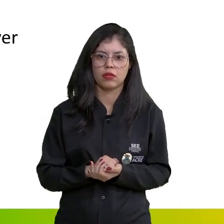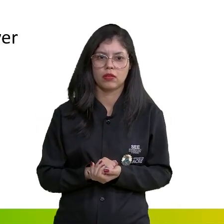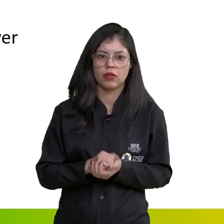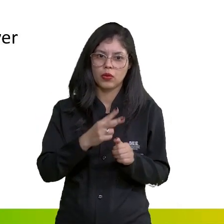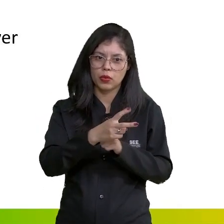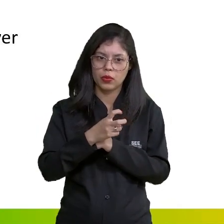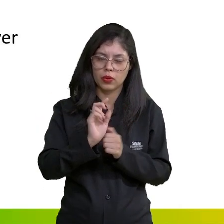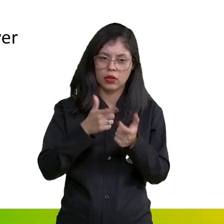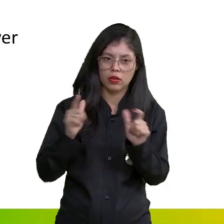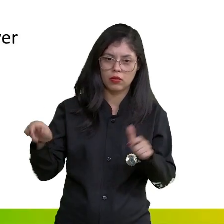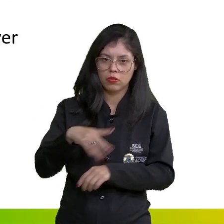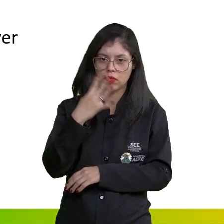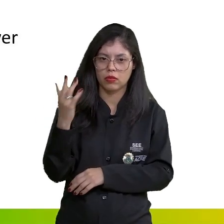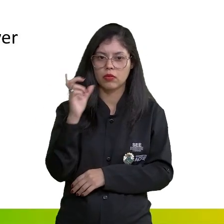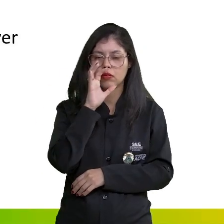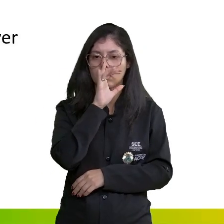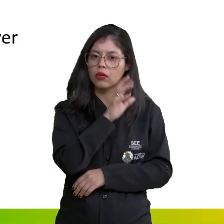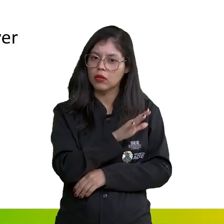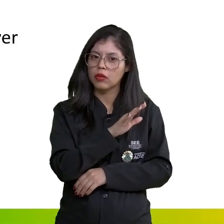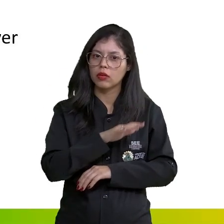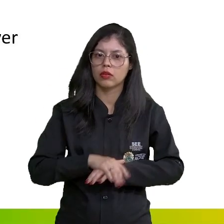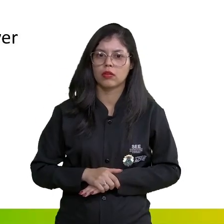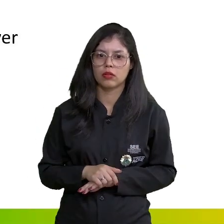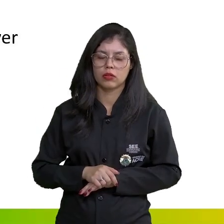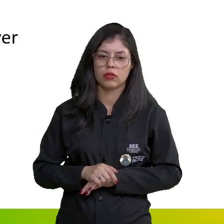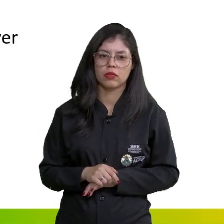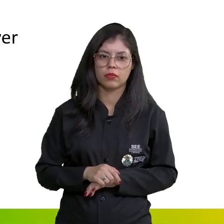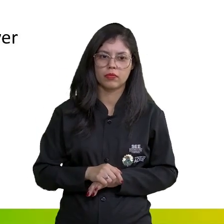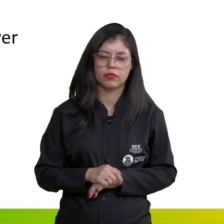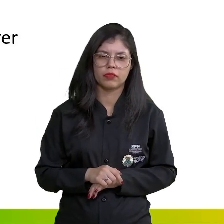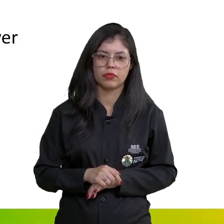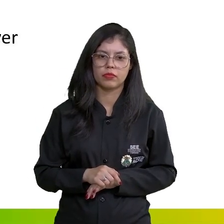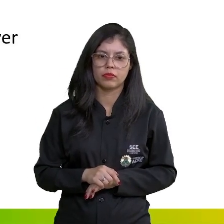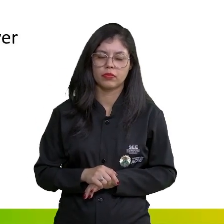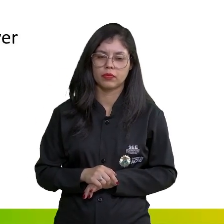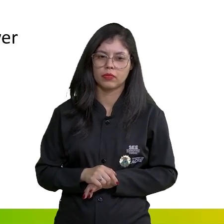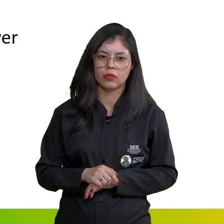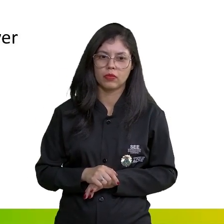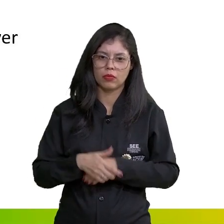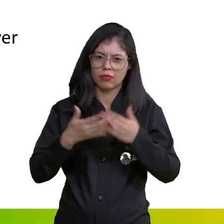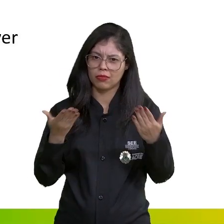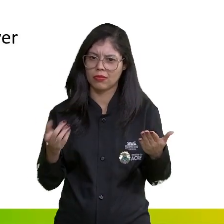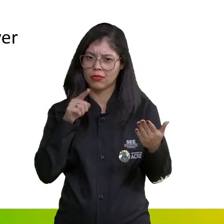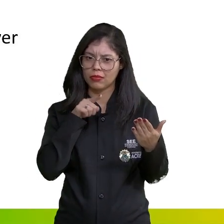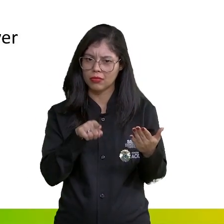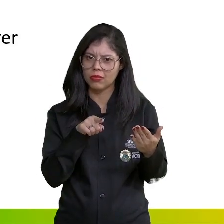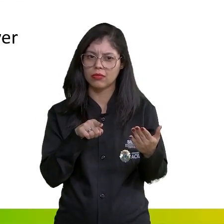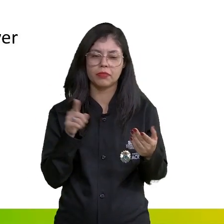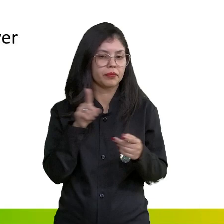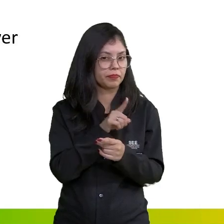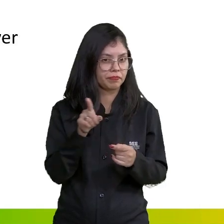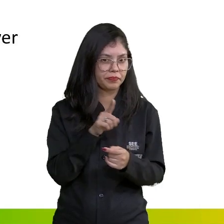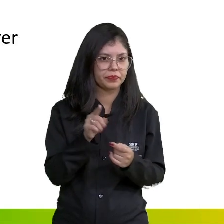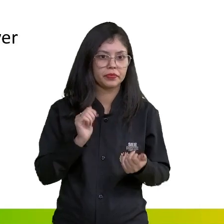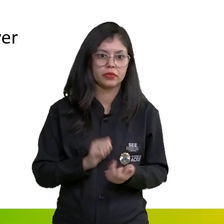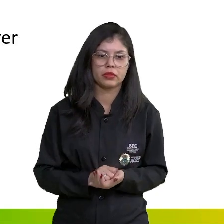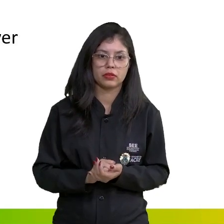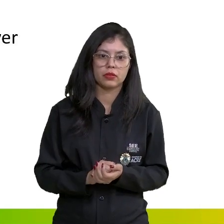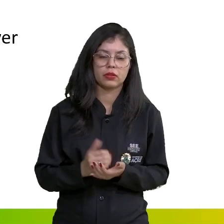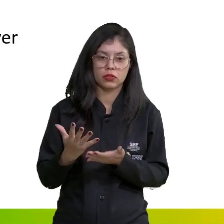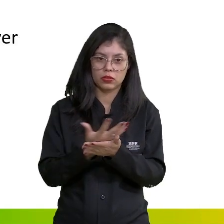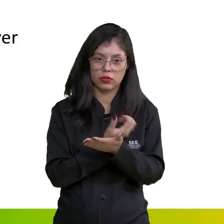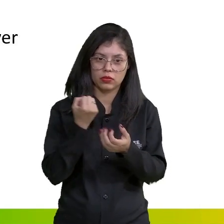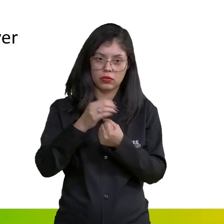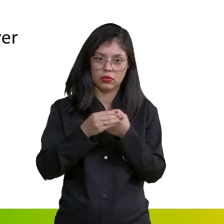água, atmosférica, vapor de água, molécula capaz de absorver grande quantidade de calor, não, né, e